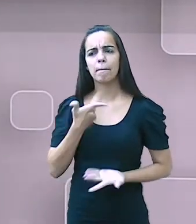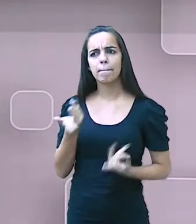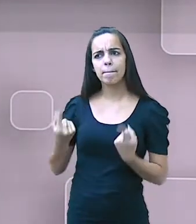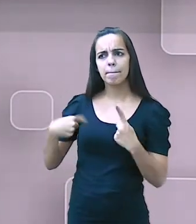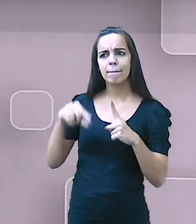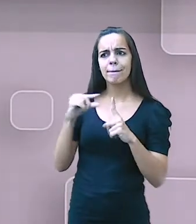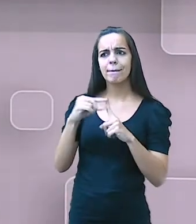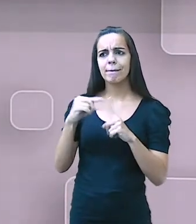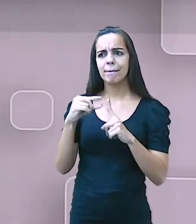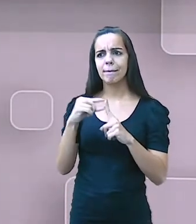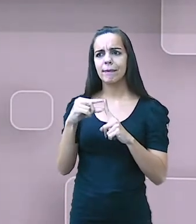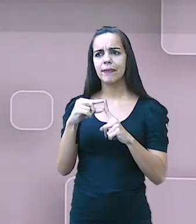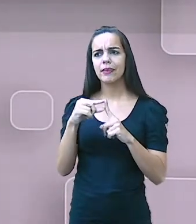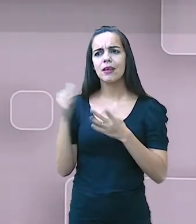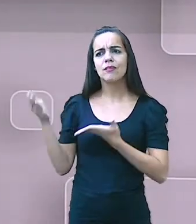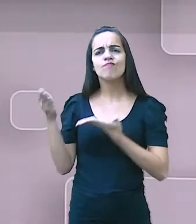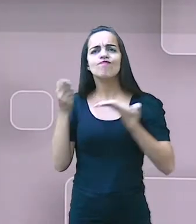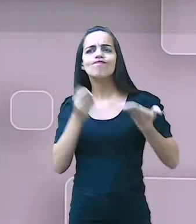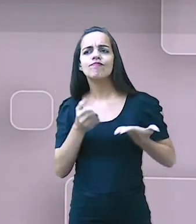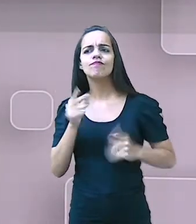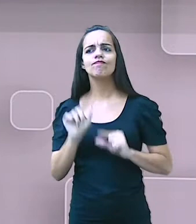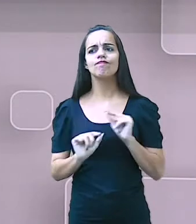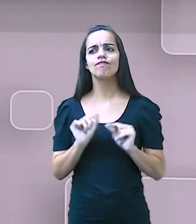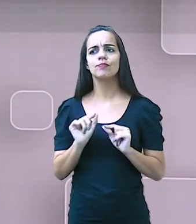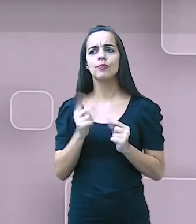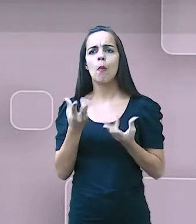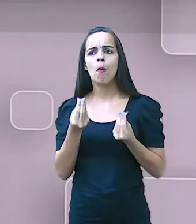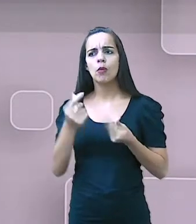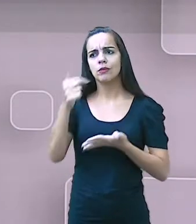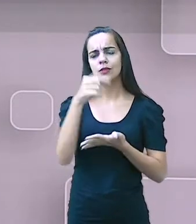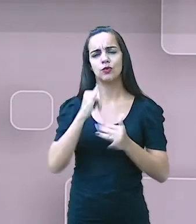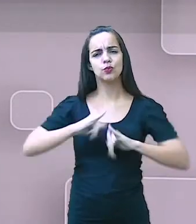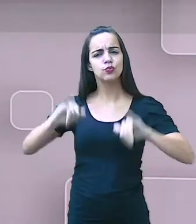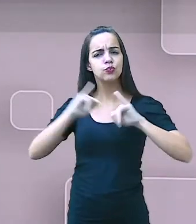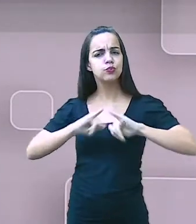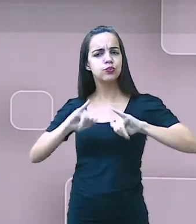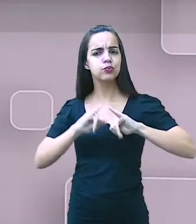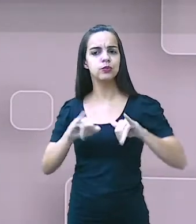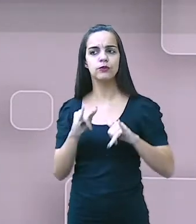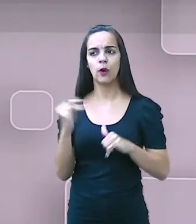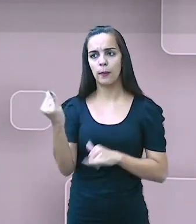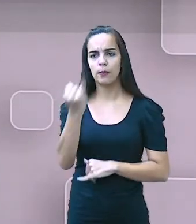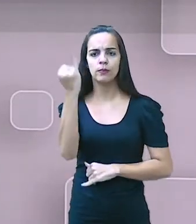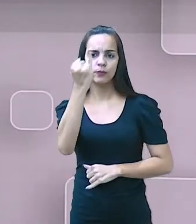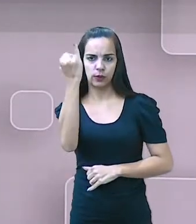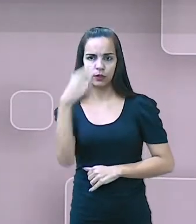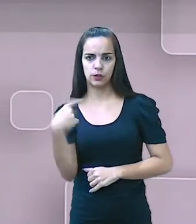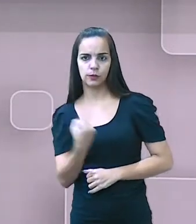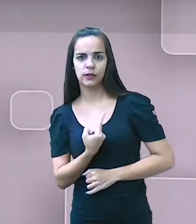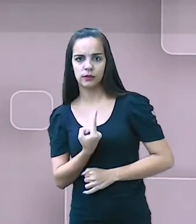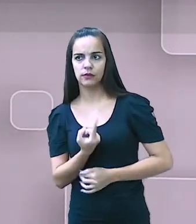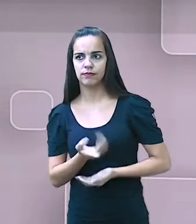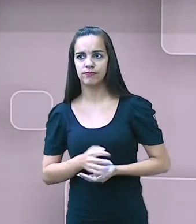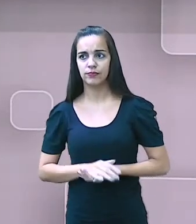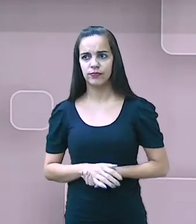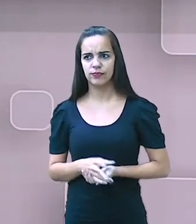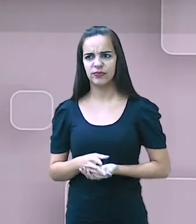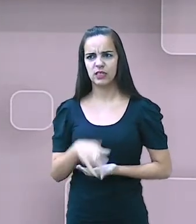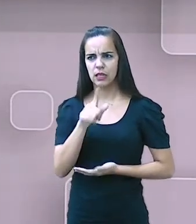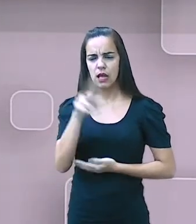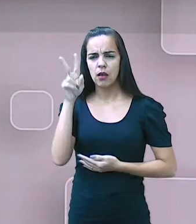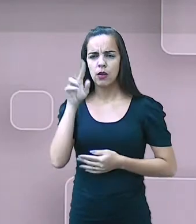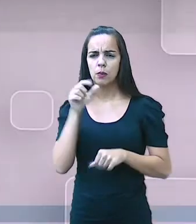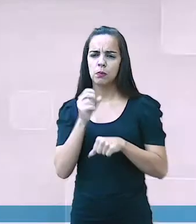palavra, ela traz consigo muitas informações importantes. Olha aí, pedi para